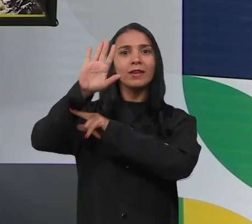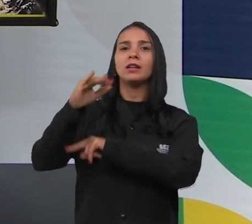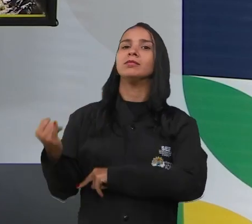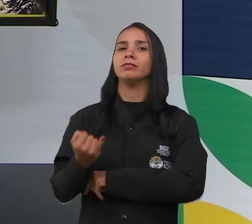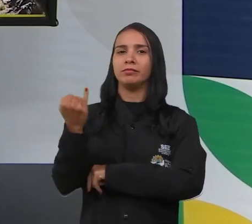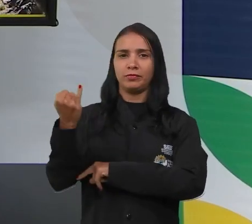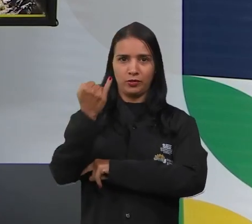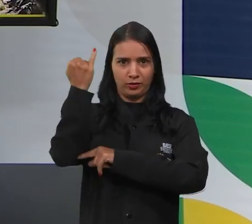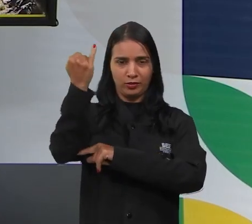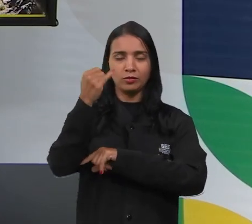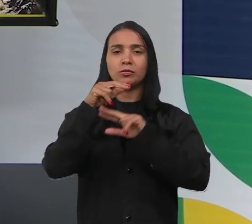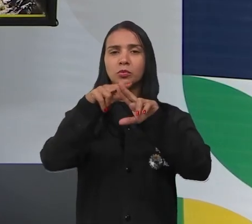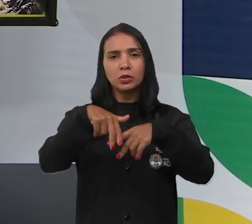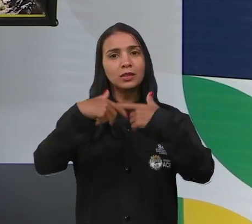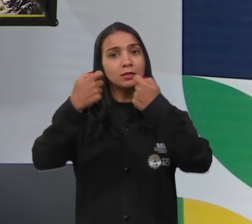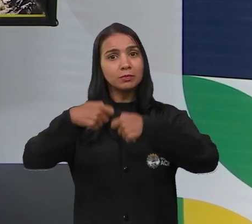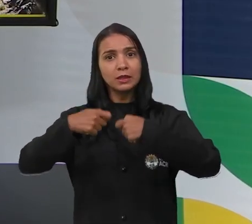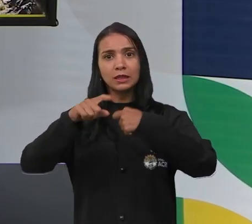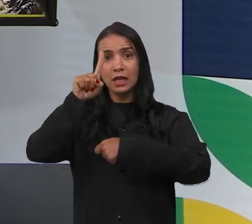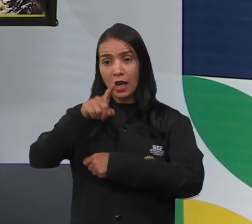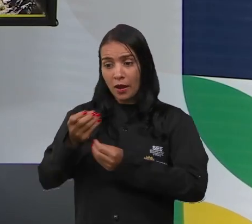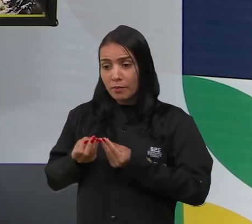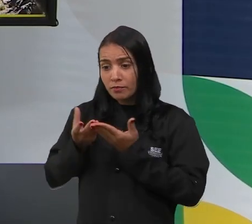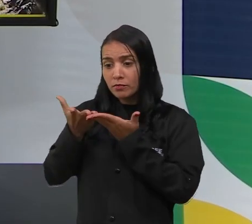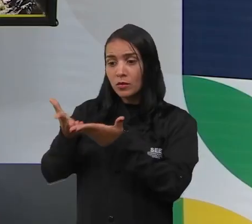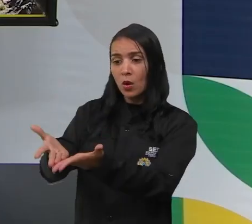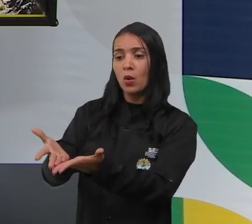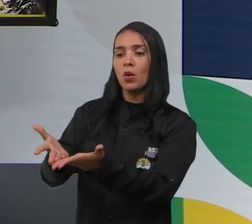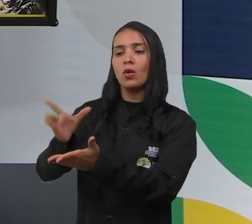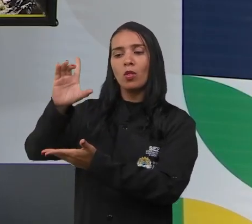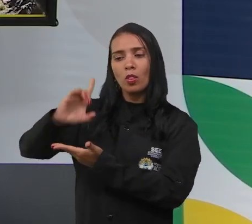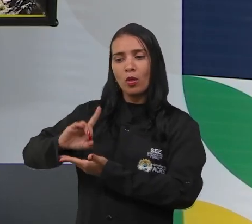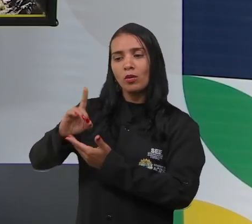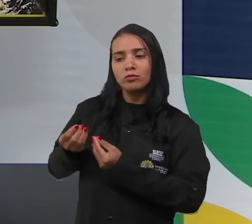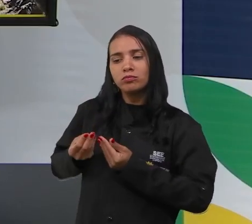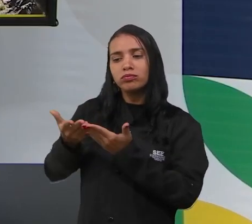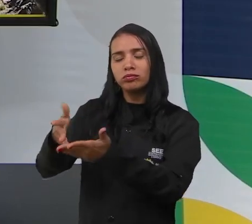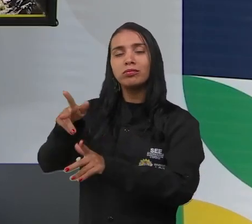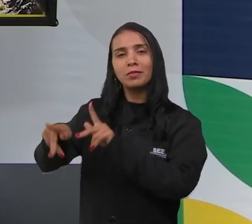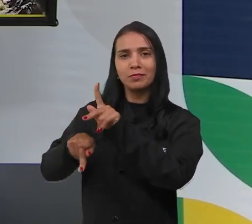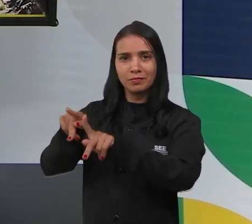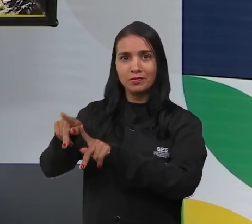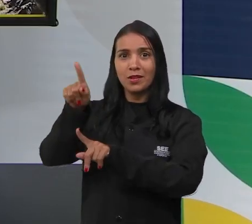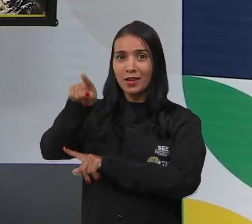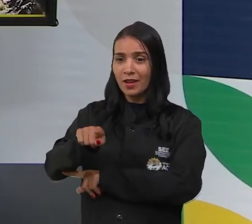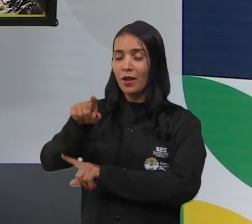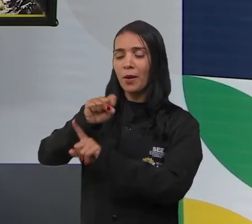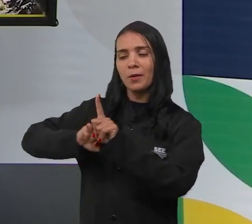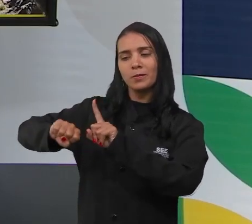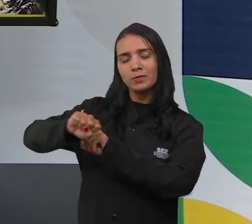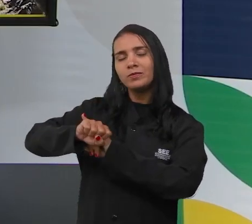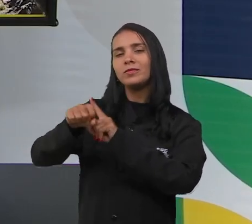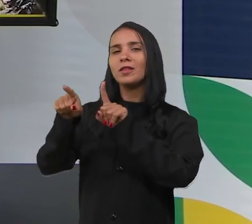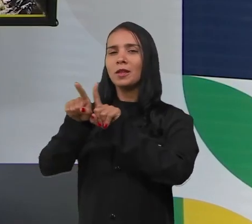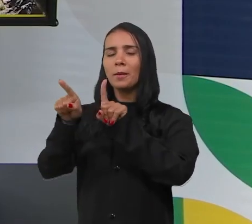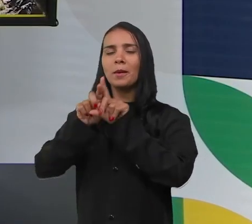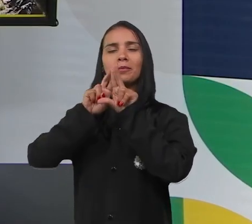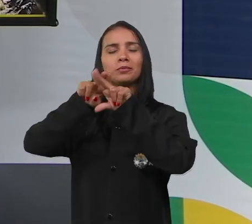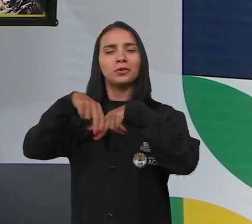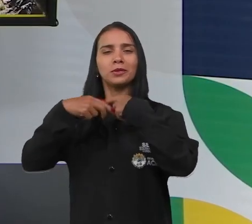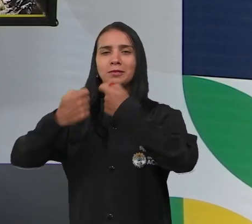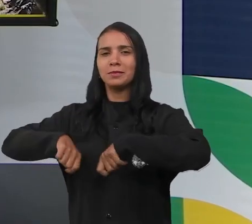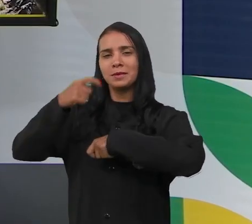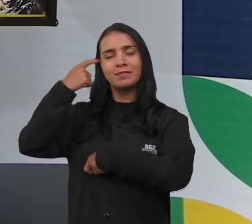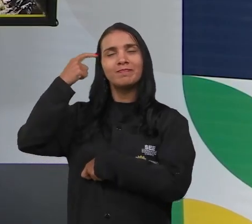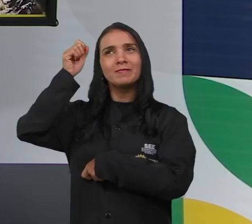o bem-estar é possibilitar a plenitude do ser, e como o ser é um ser social, a gente tem que pensar nas formas e